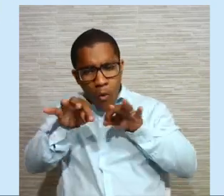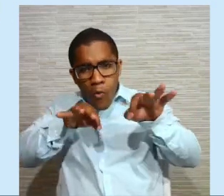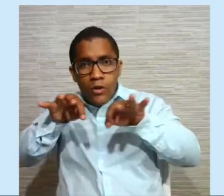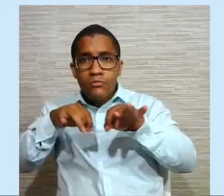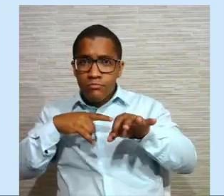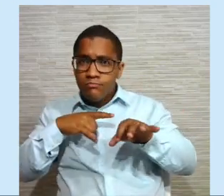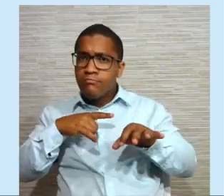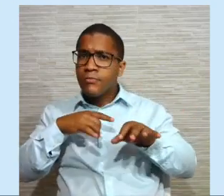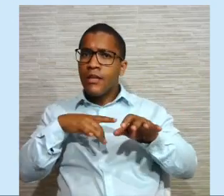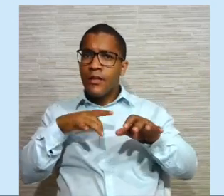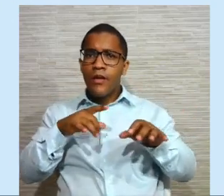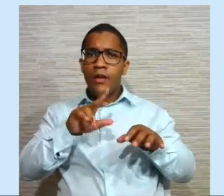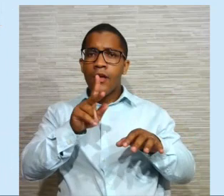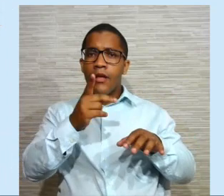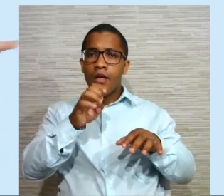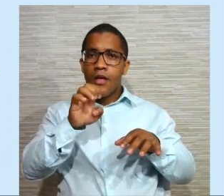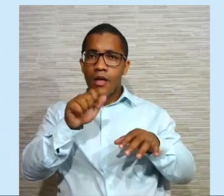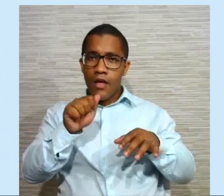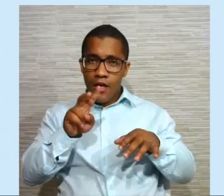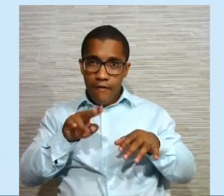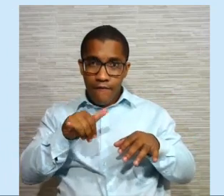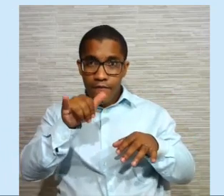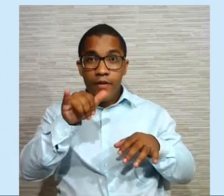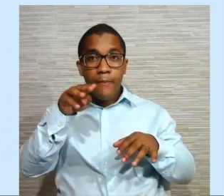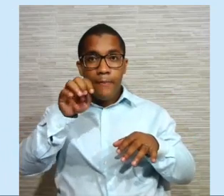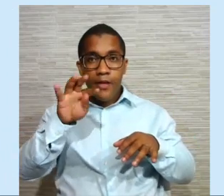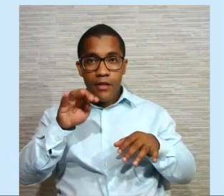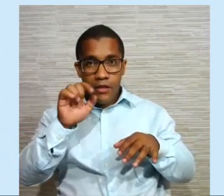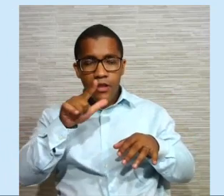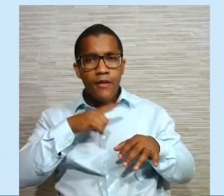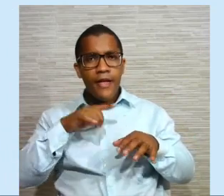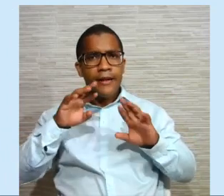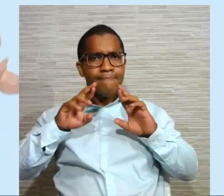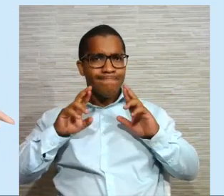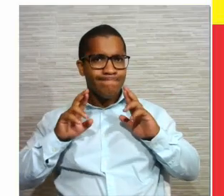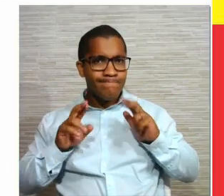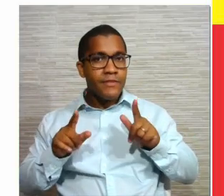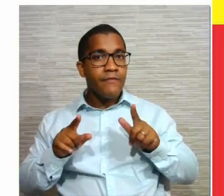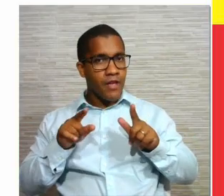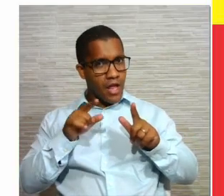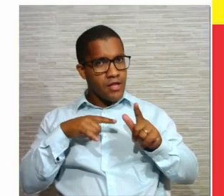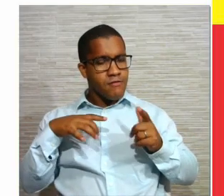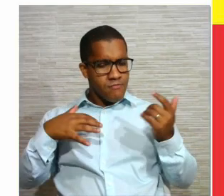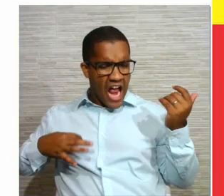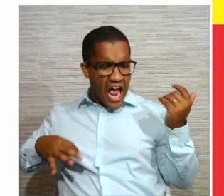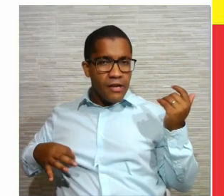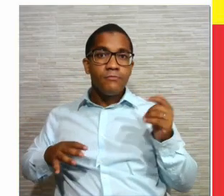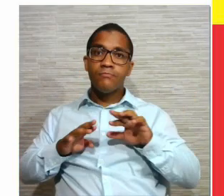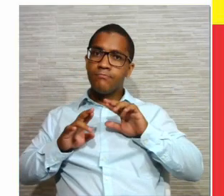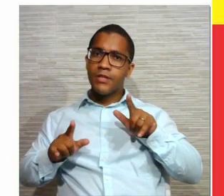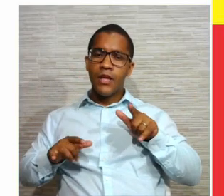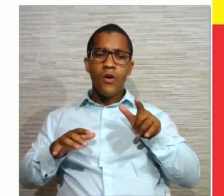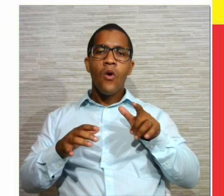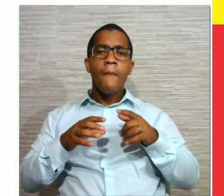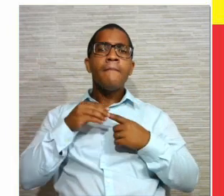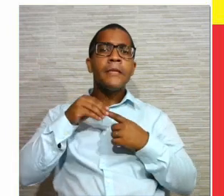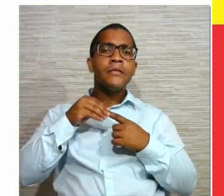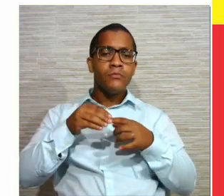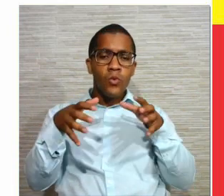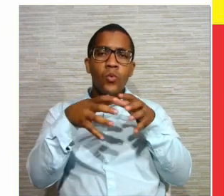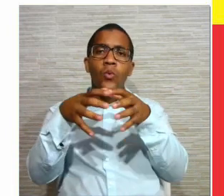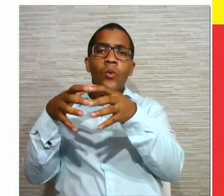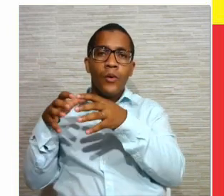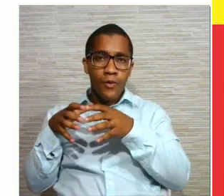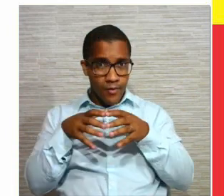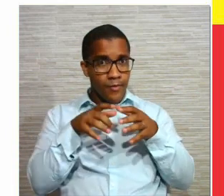tem uma maneira diferente de tocar, né? Então, as principais músicas, né, as principais bandas